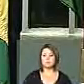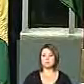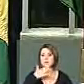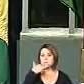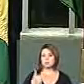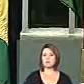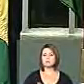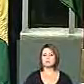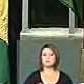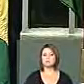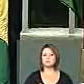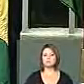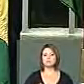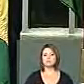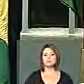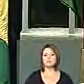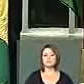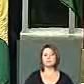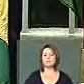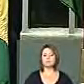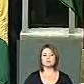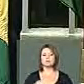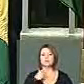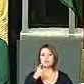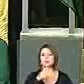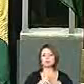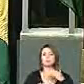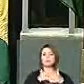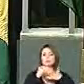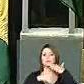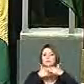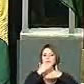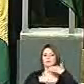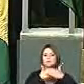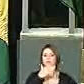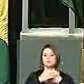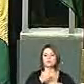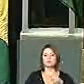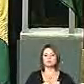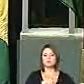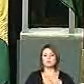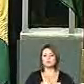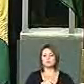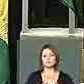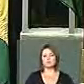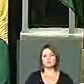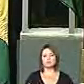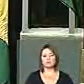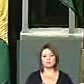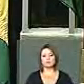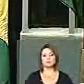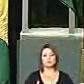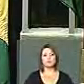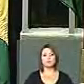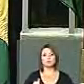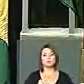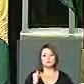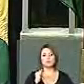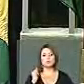melhor, na cidade e no campo, desenvolvemos políticas e investimentos em obras de infraestrutura,